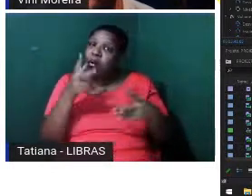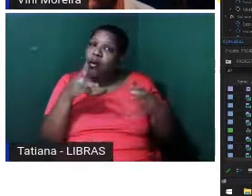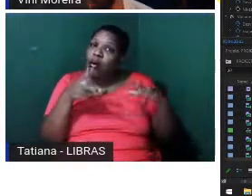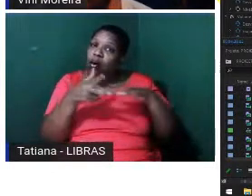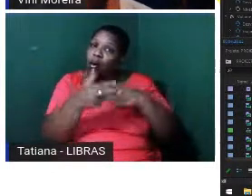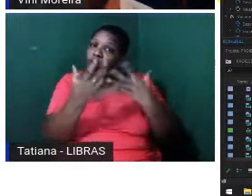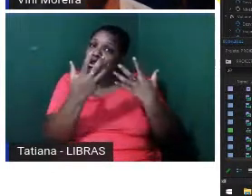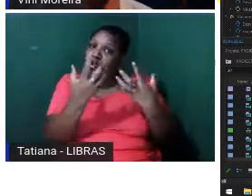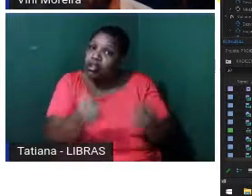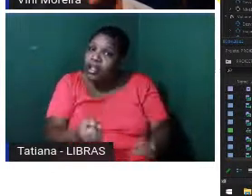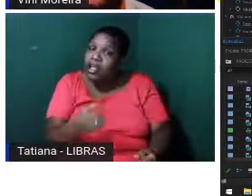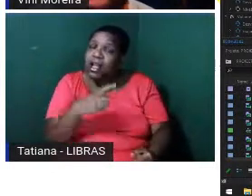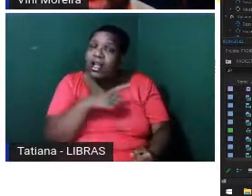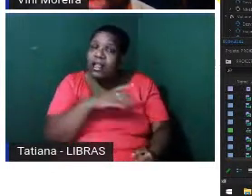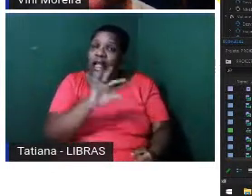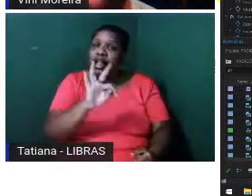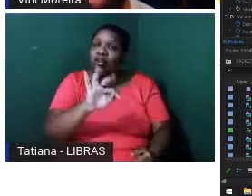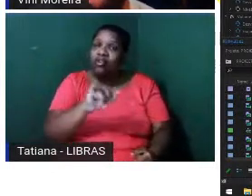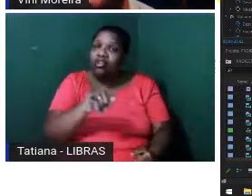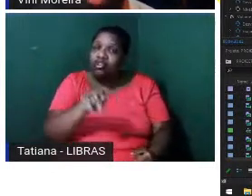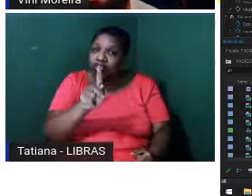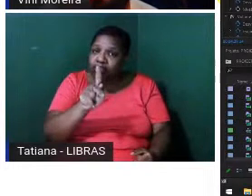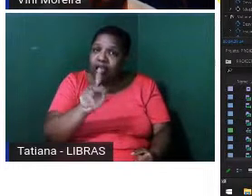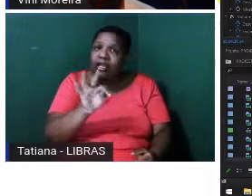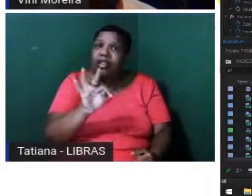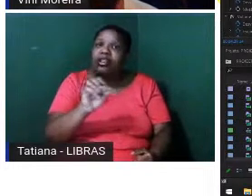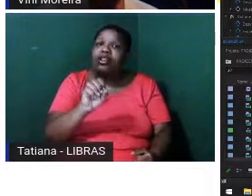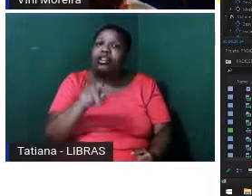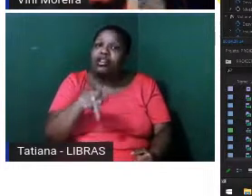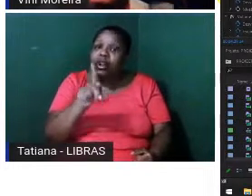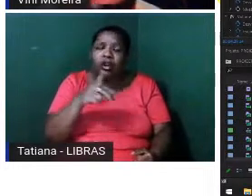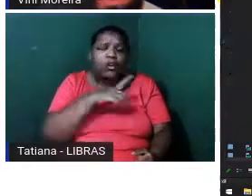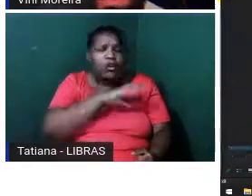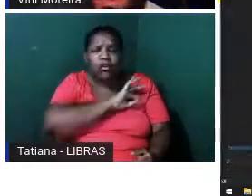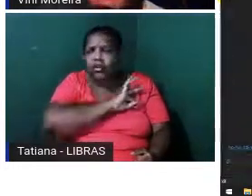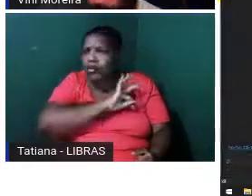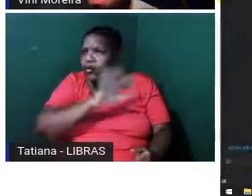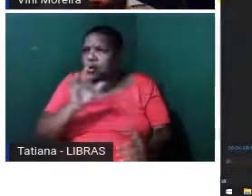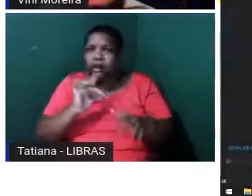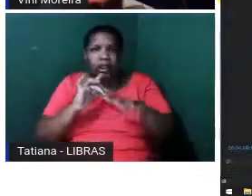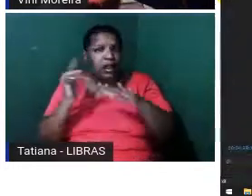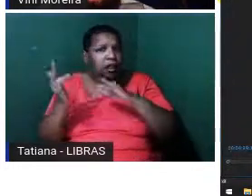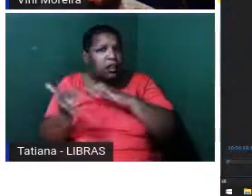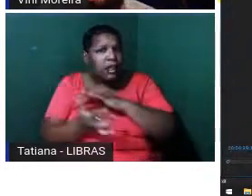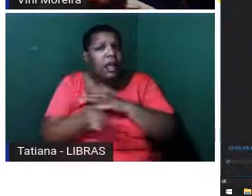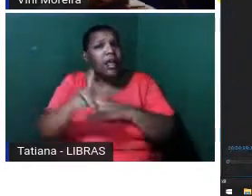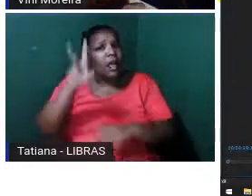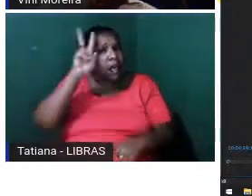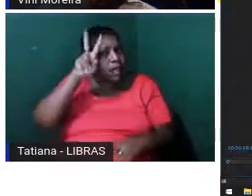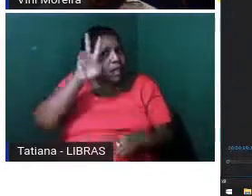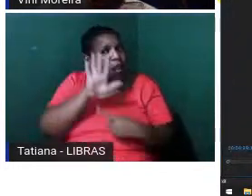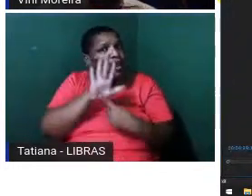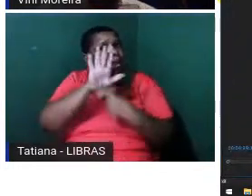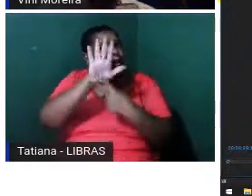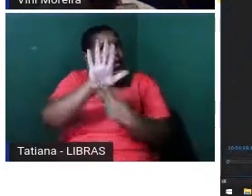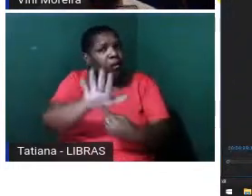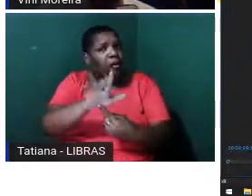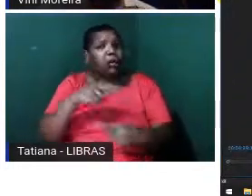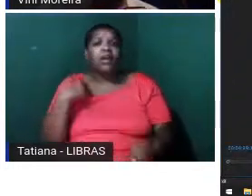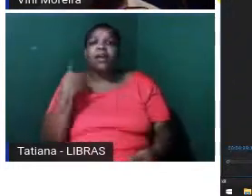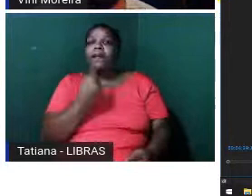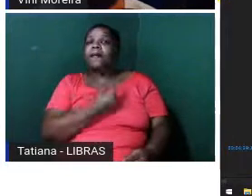tá no Tik Tok tá em todas as redes para mostrar para a gente para lembrar para gente